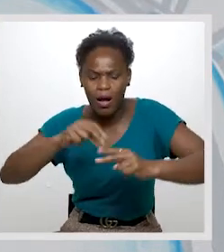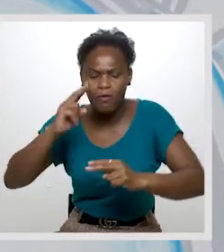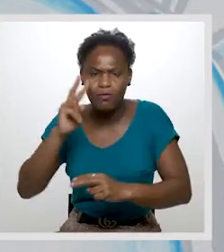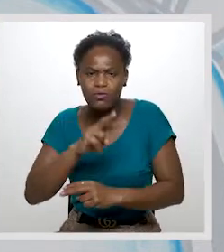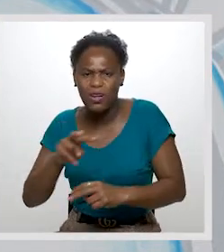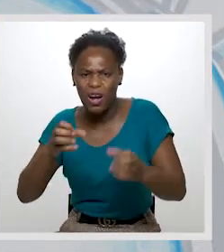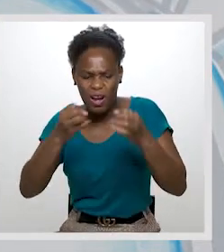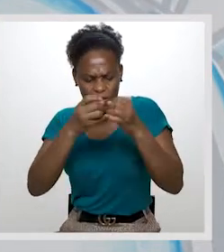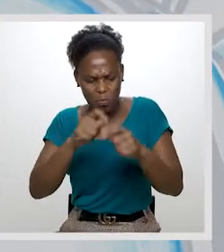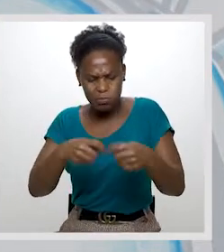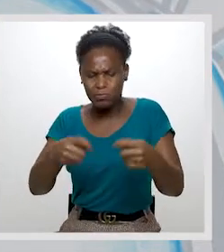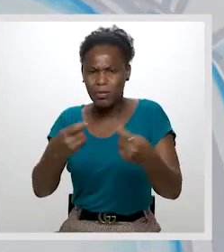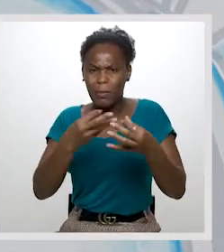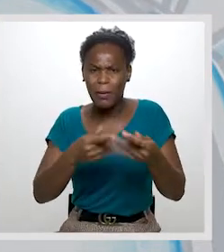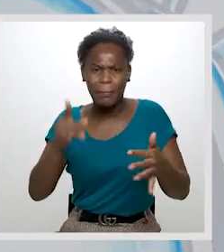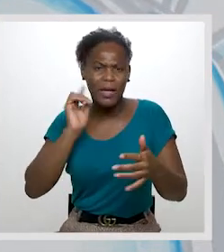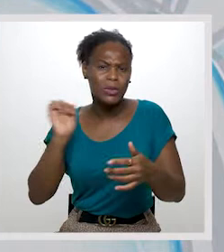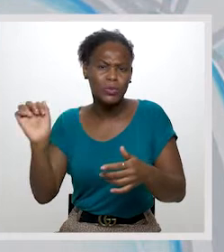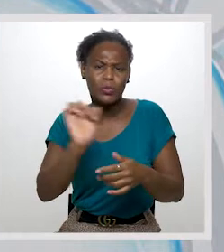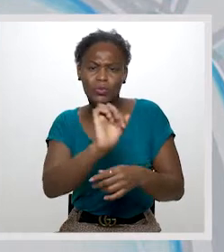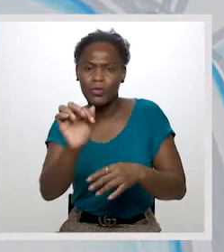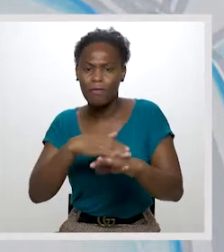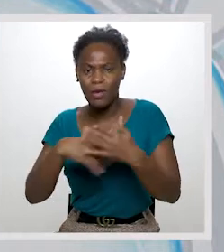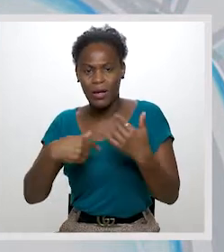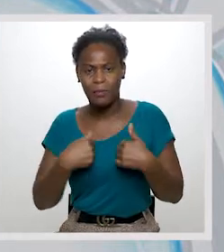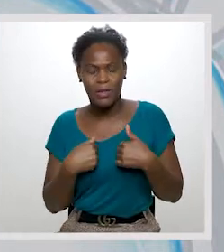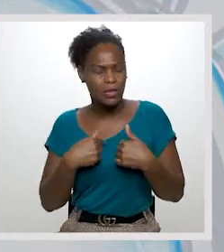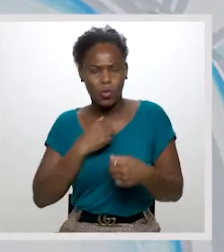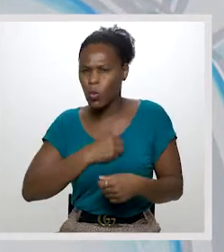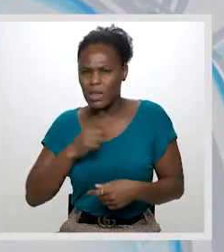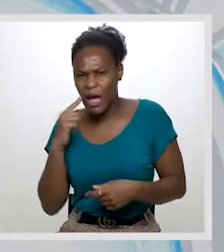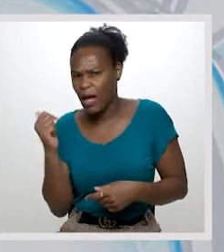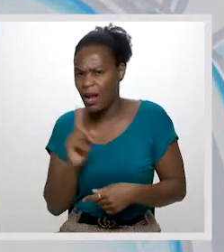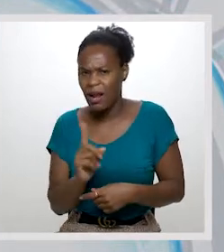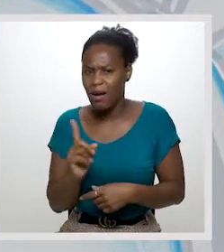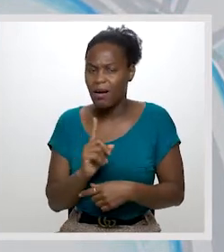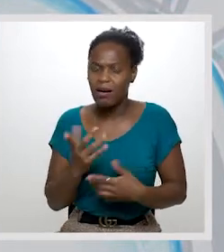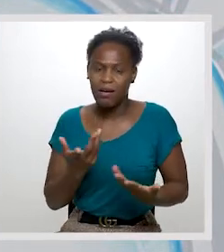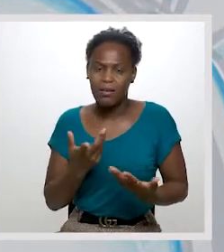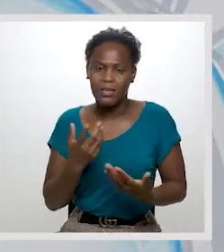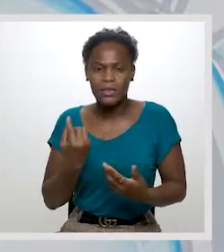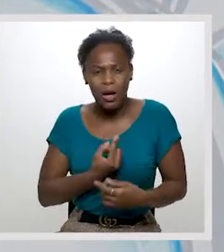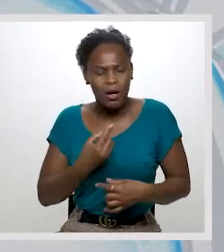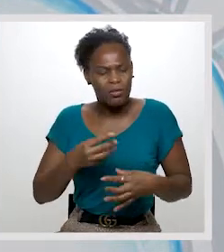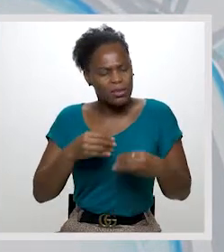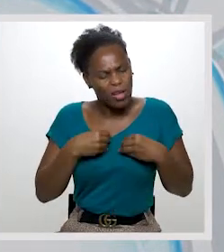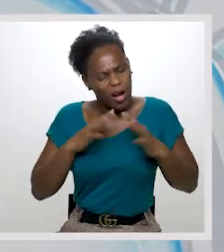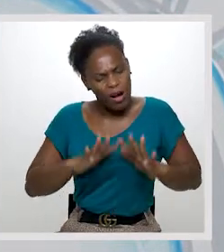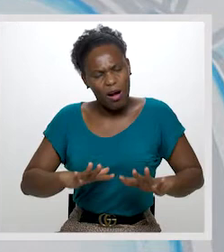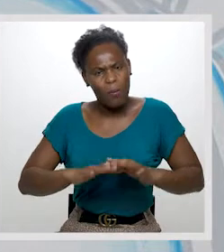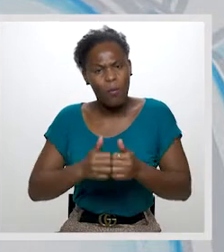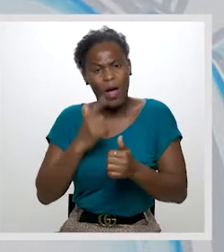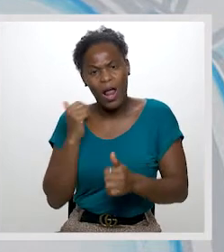e fitam os cacos que a criada deles fez de mim. Não se zanguem com ela. São tolerantes com